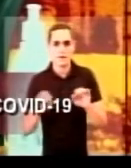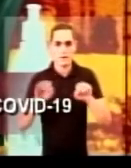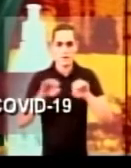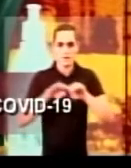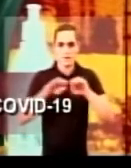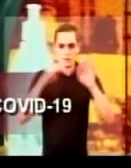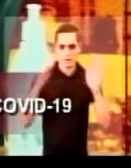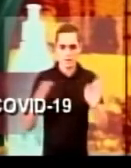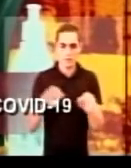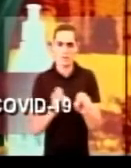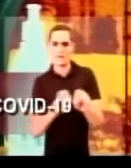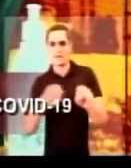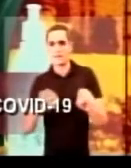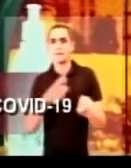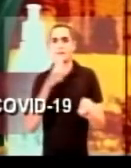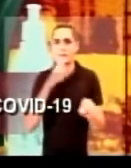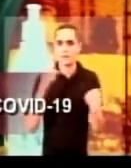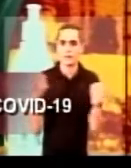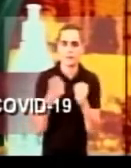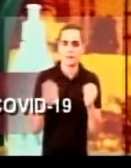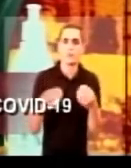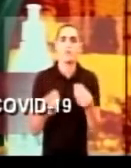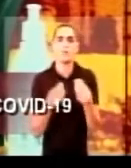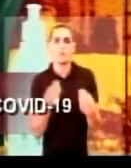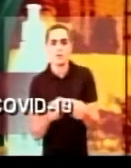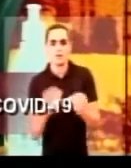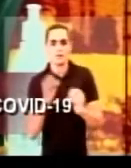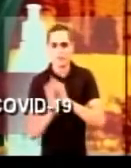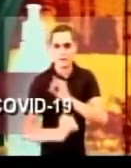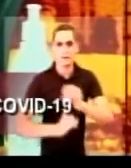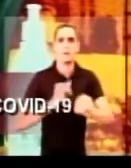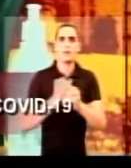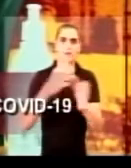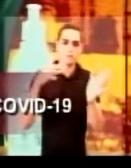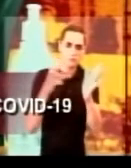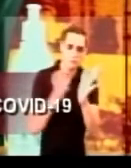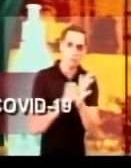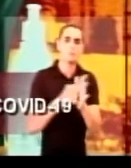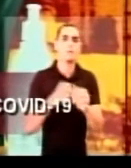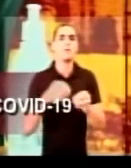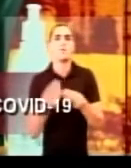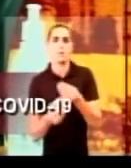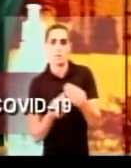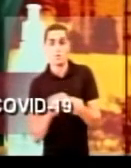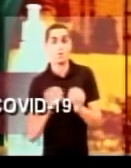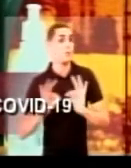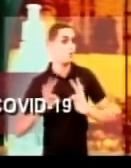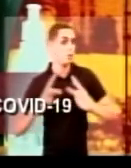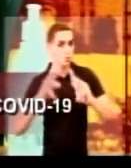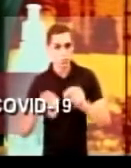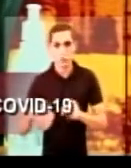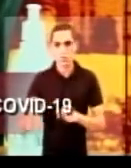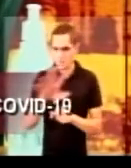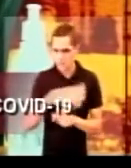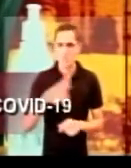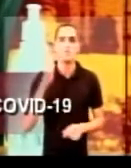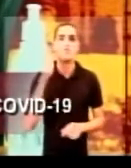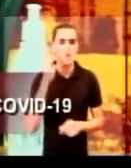a conectividade para o registro? Então, tudo isso foi mapeado dentro da nossa estratégia de